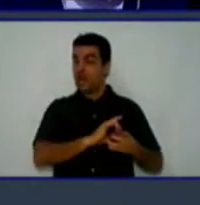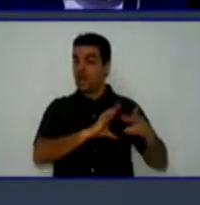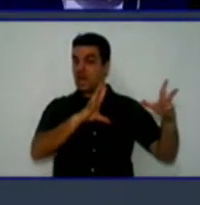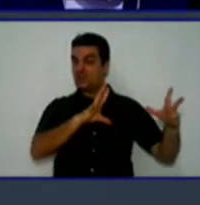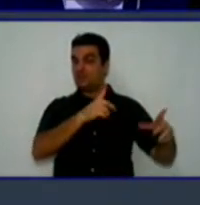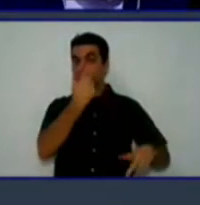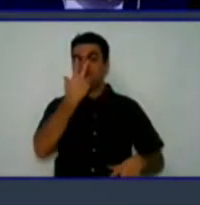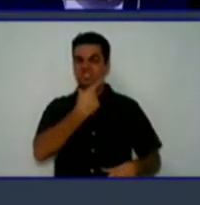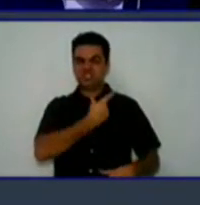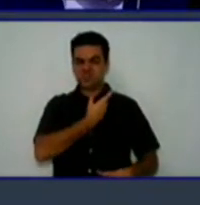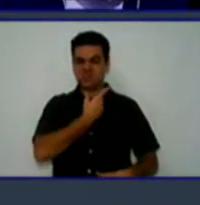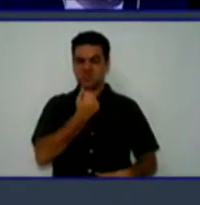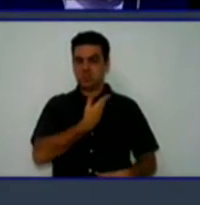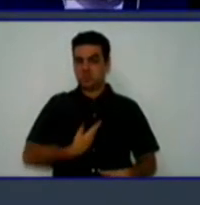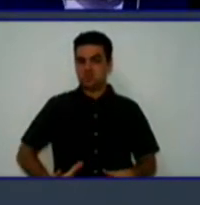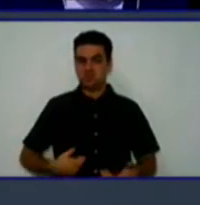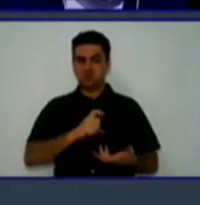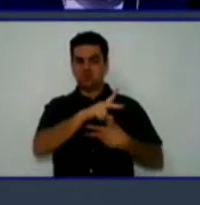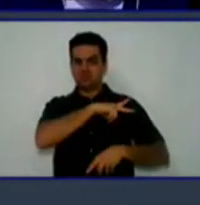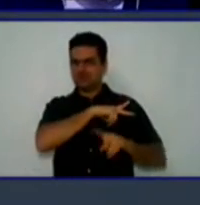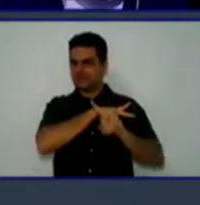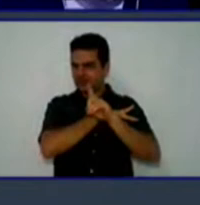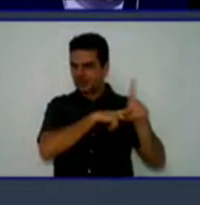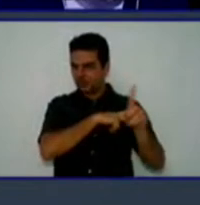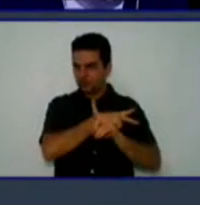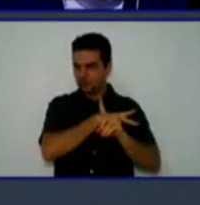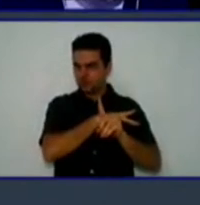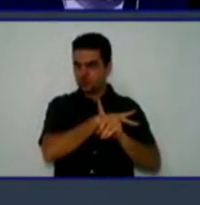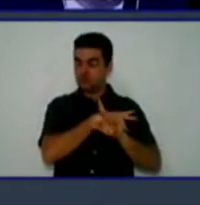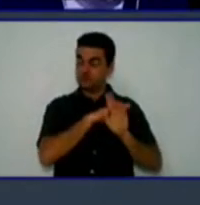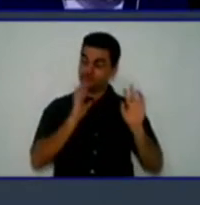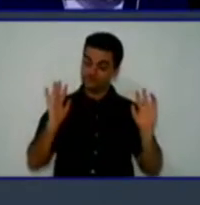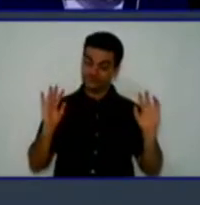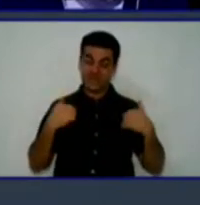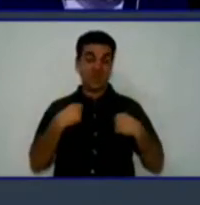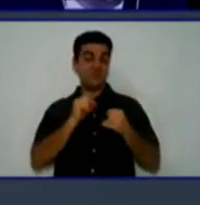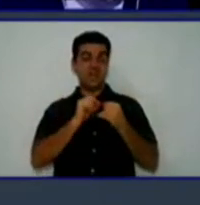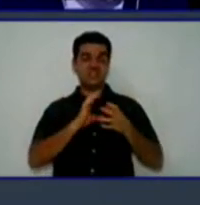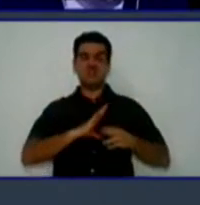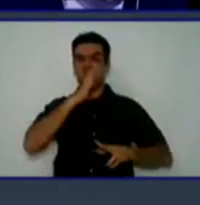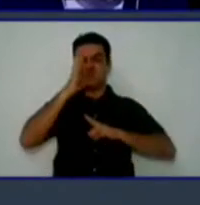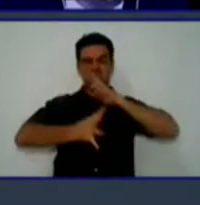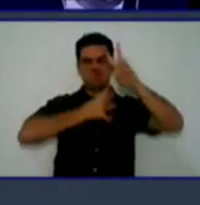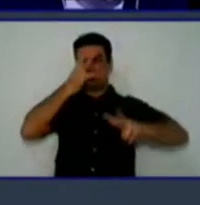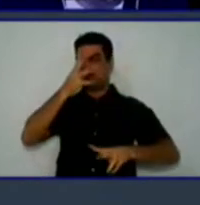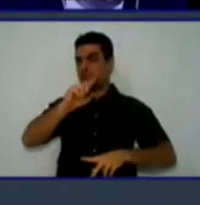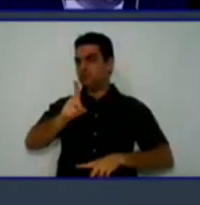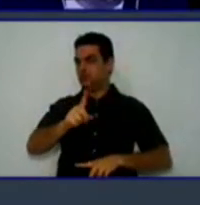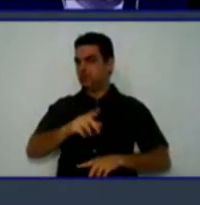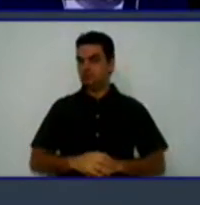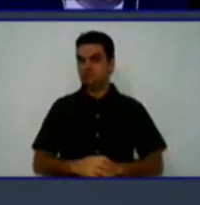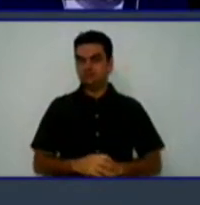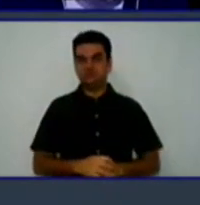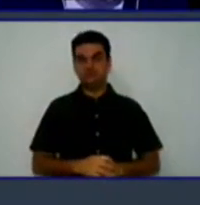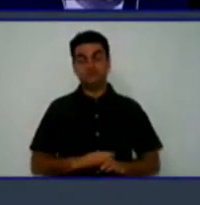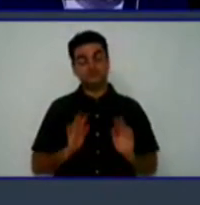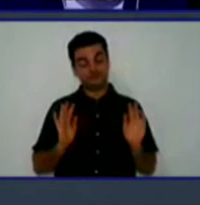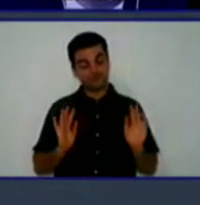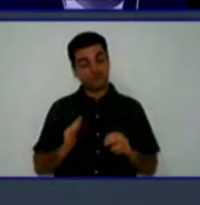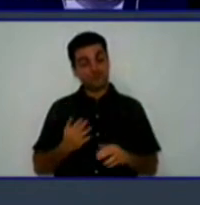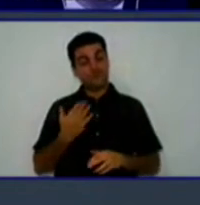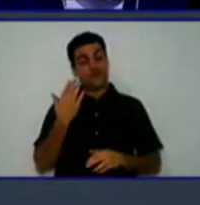dinheiro público em dinheiro privado e eu faço o que quiser com esse dinheiro. Então, a